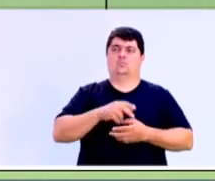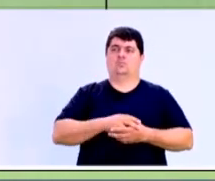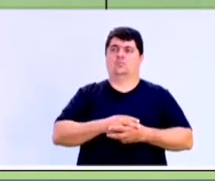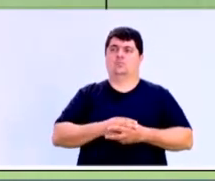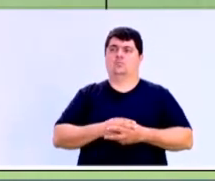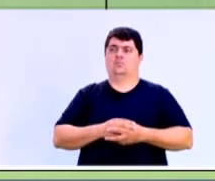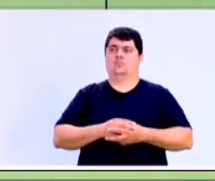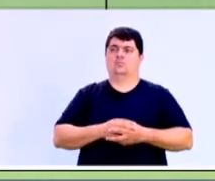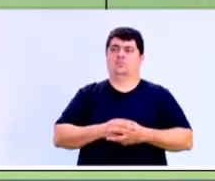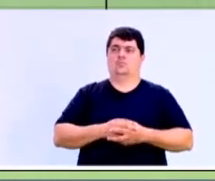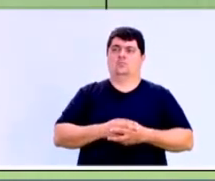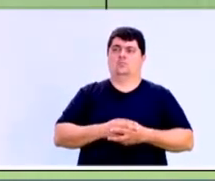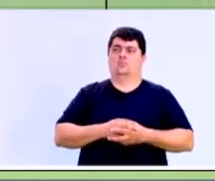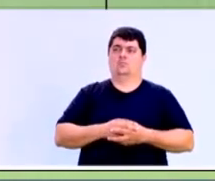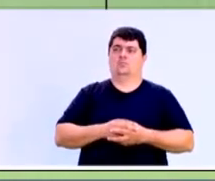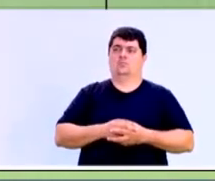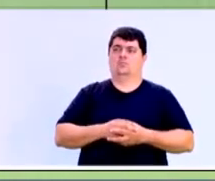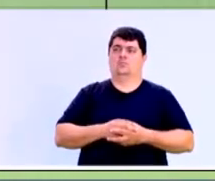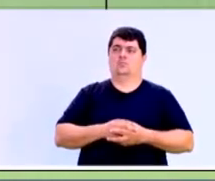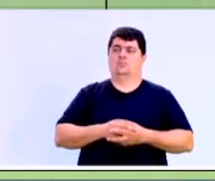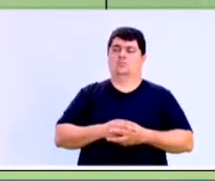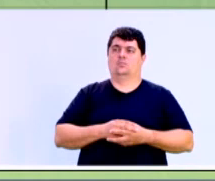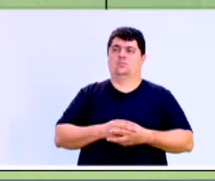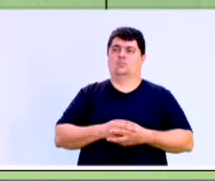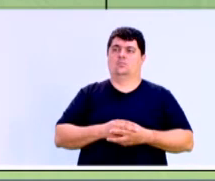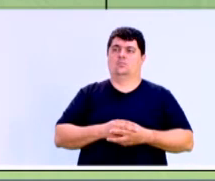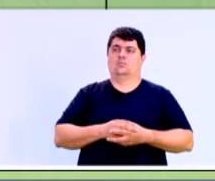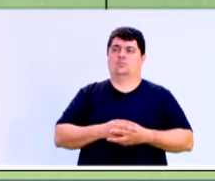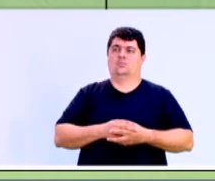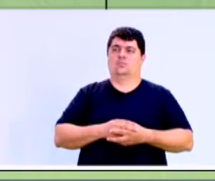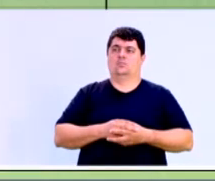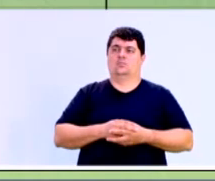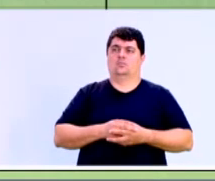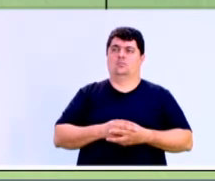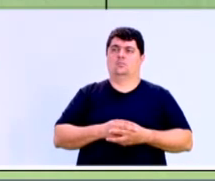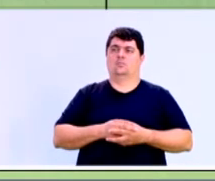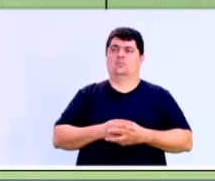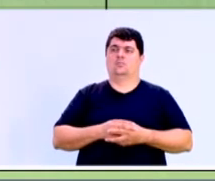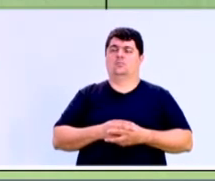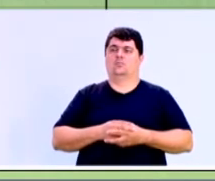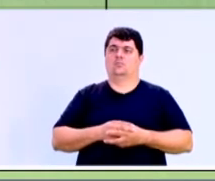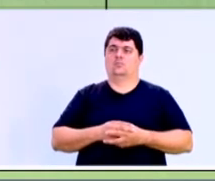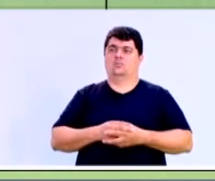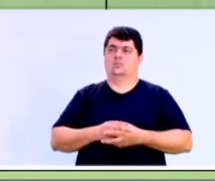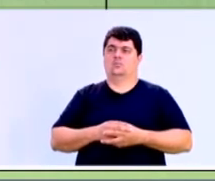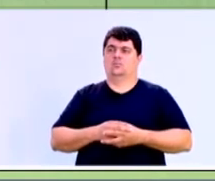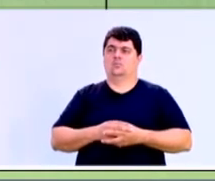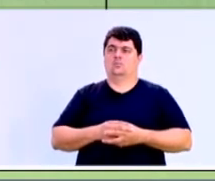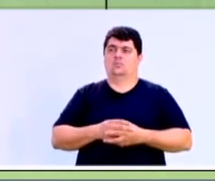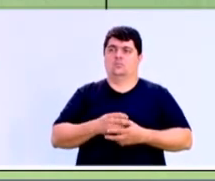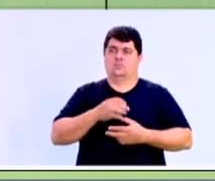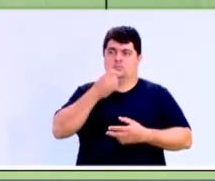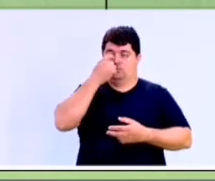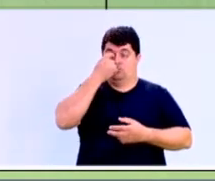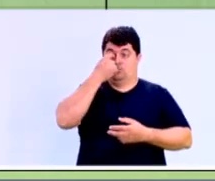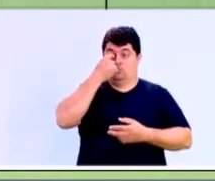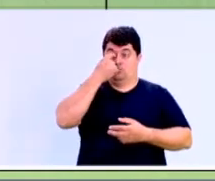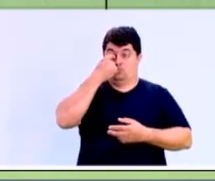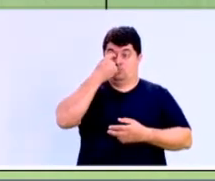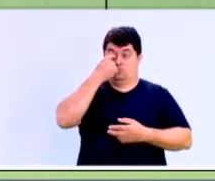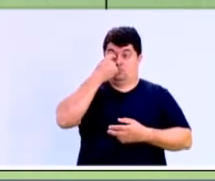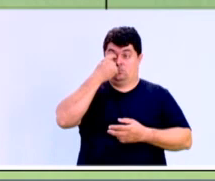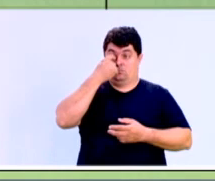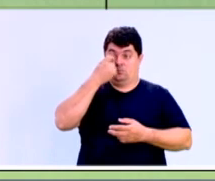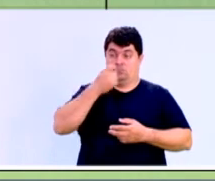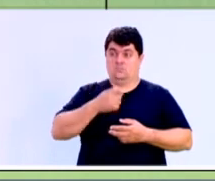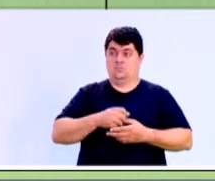esse campo maior aqui que vai ficar mais fácil de entender. Está ficando muito apertado. Então, eu tenho primeiro o meu